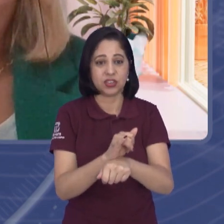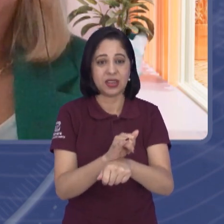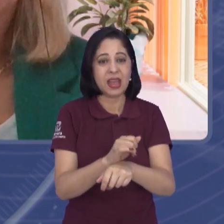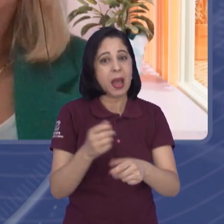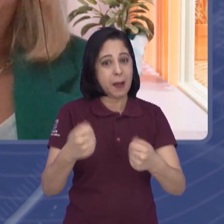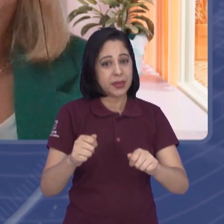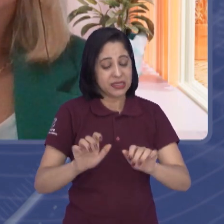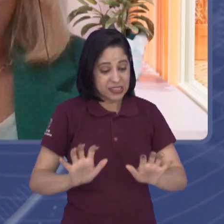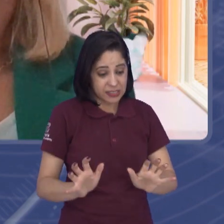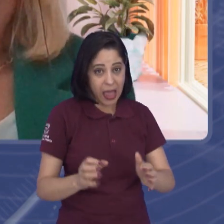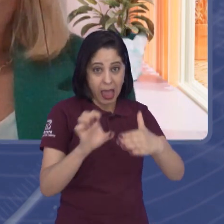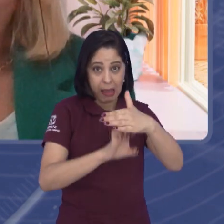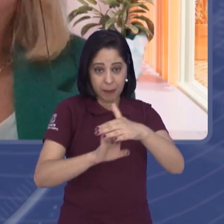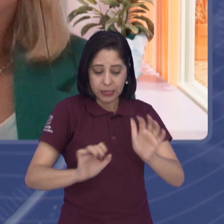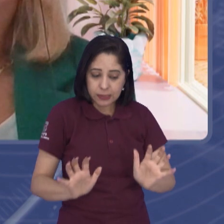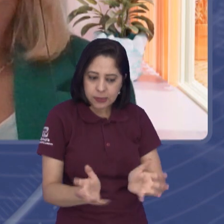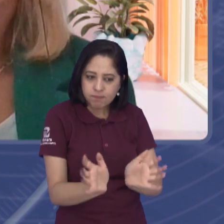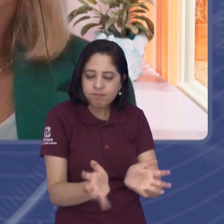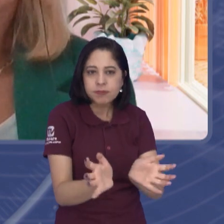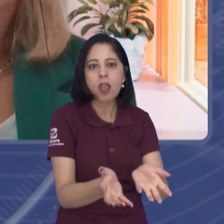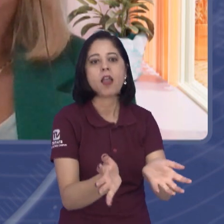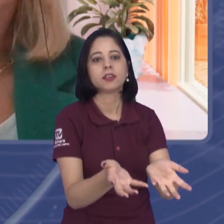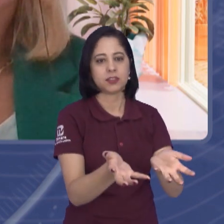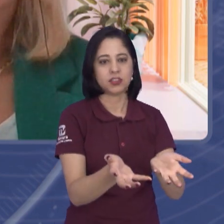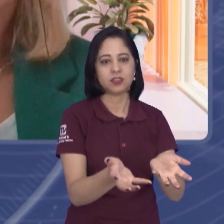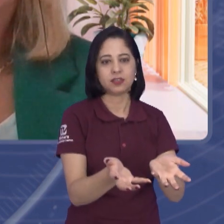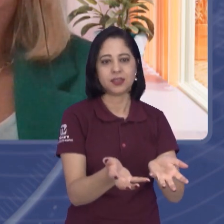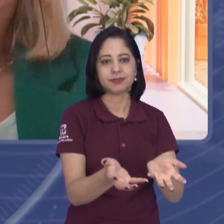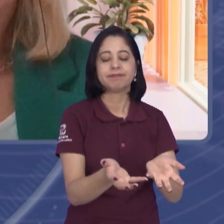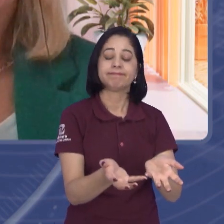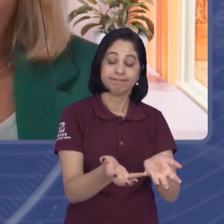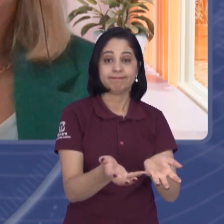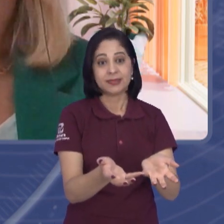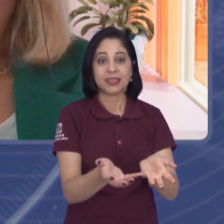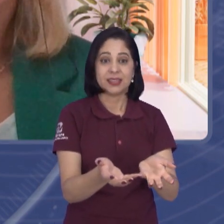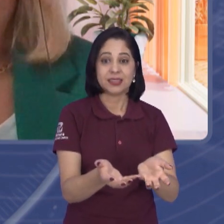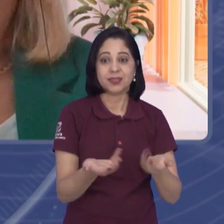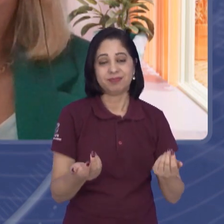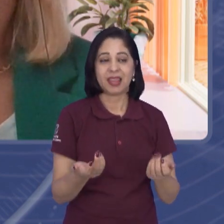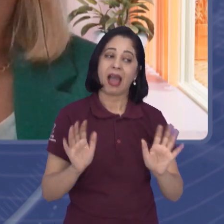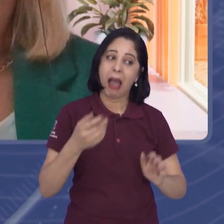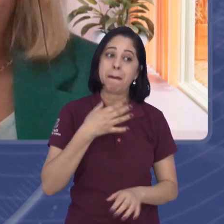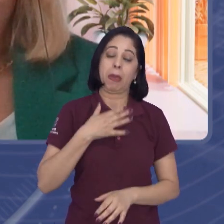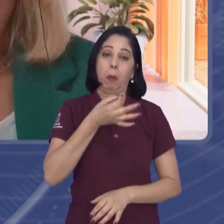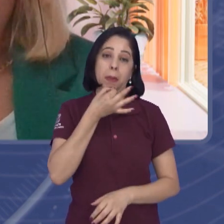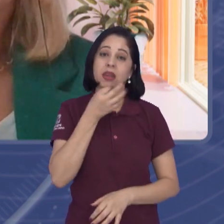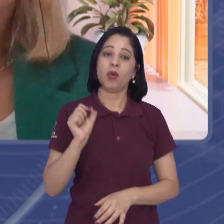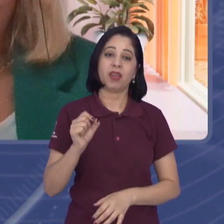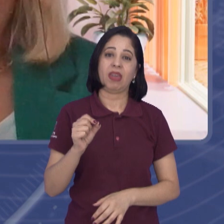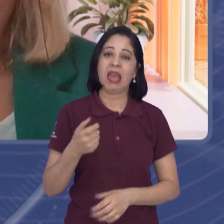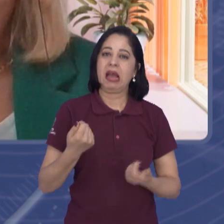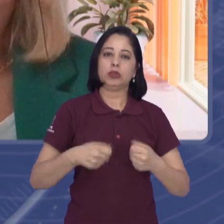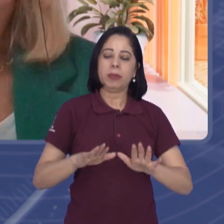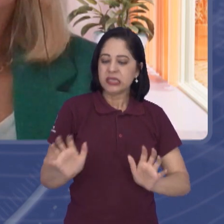também incentivos às empresas, né? Não seria o ideal, né? Porque eu acho que não precisaria de incentivo nenhum para dar